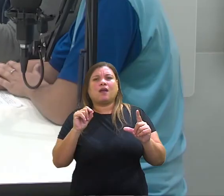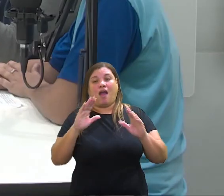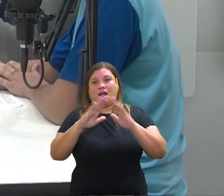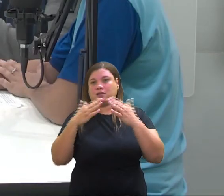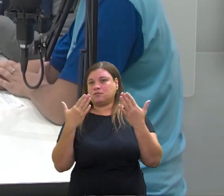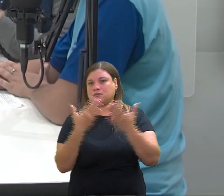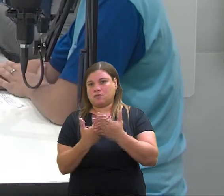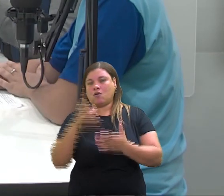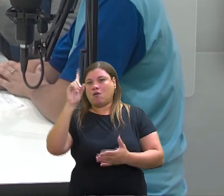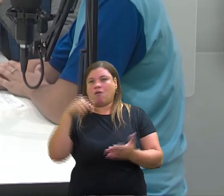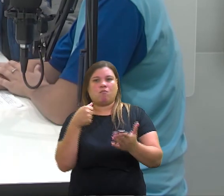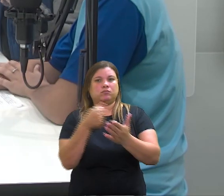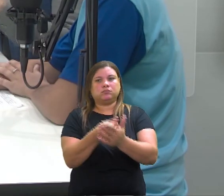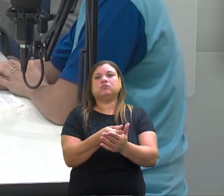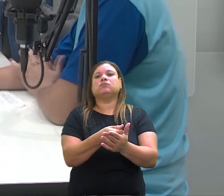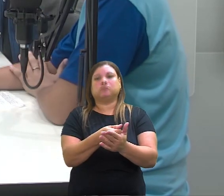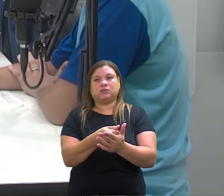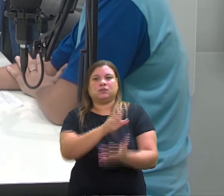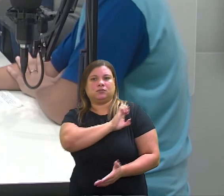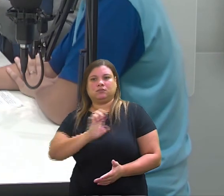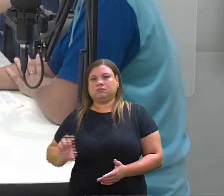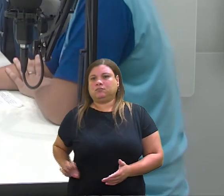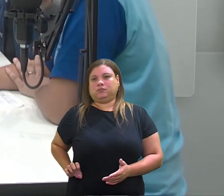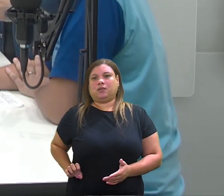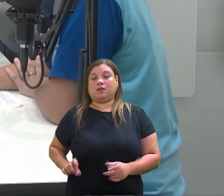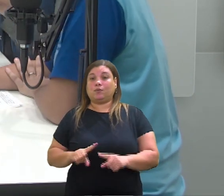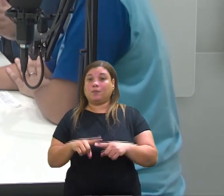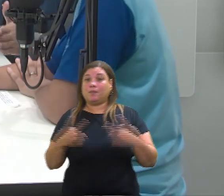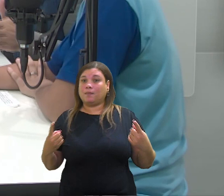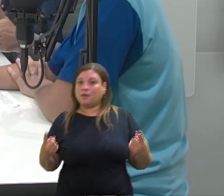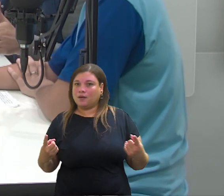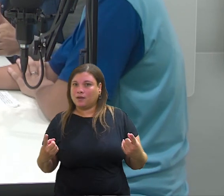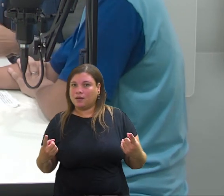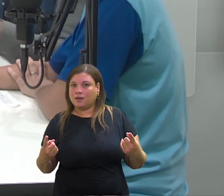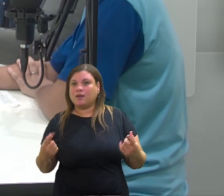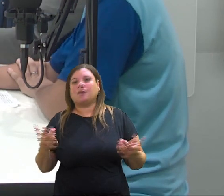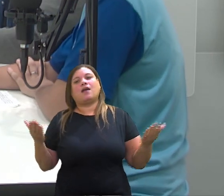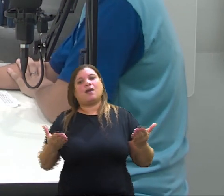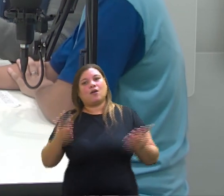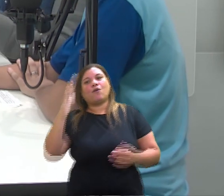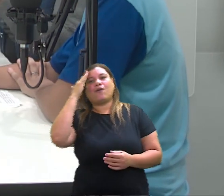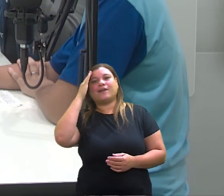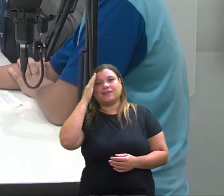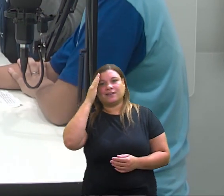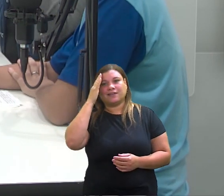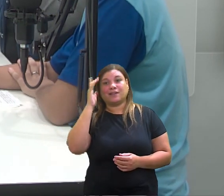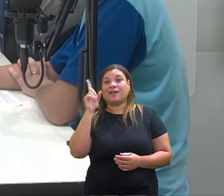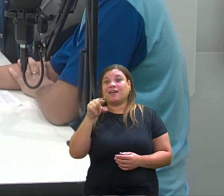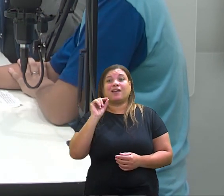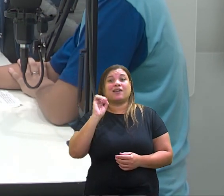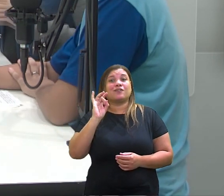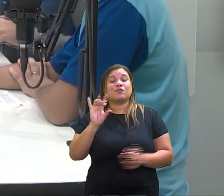é um pedaço de um pedaço. artigo, assim, de uma frase enorme, né? Mas ali